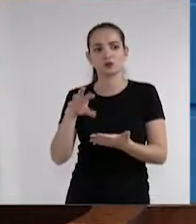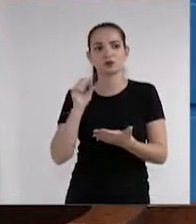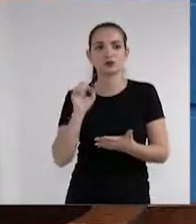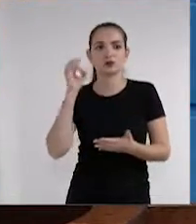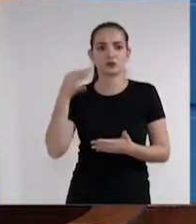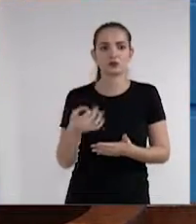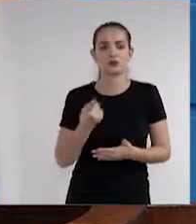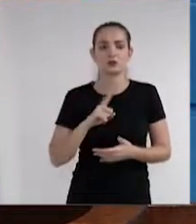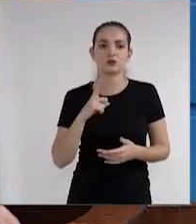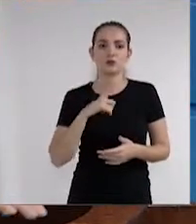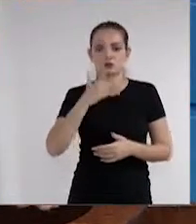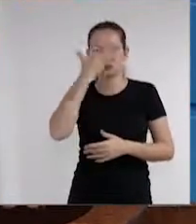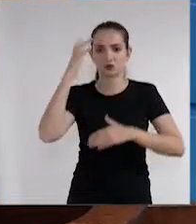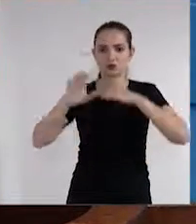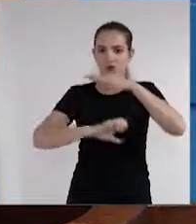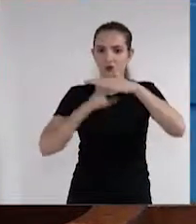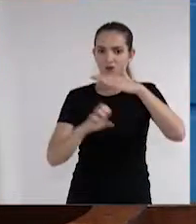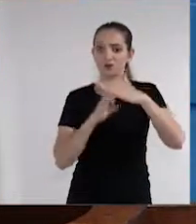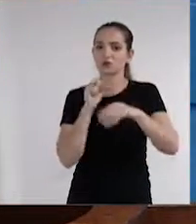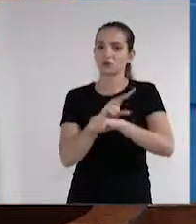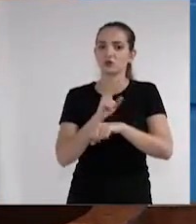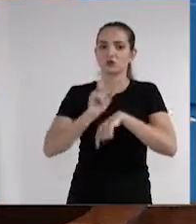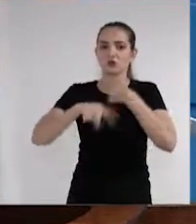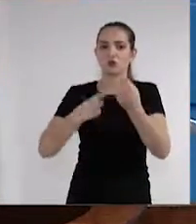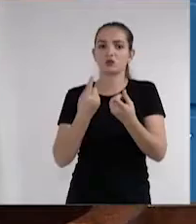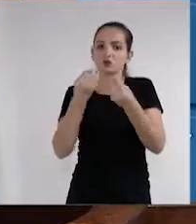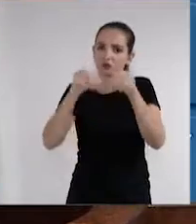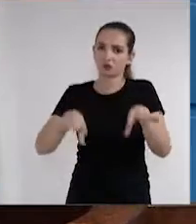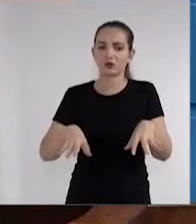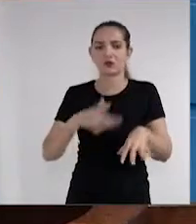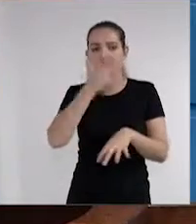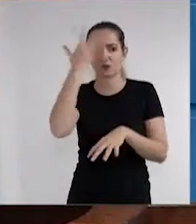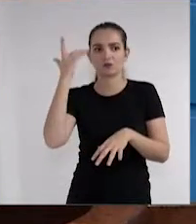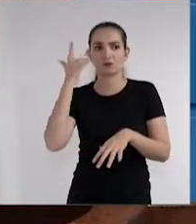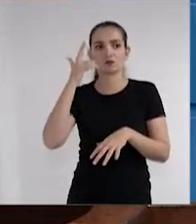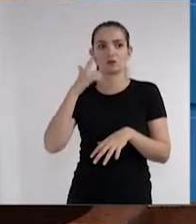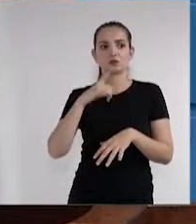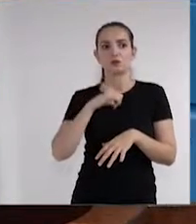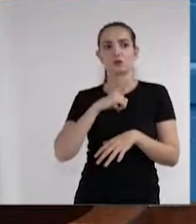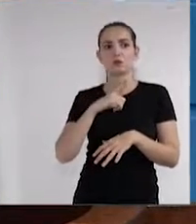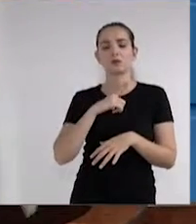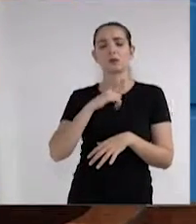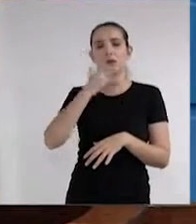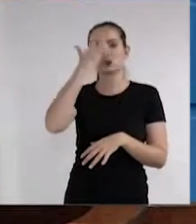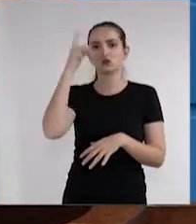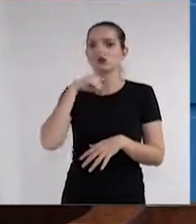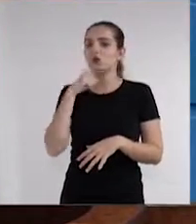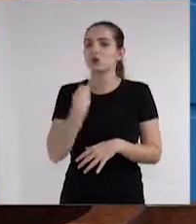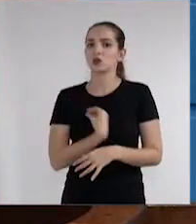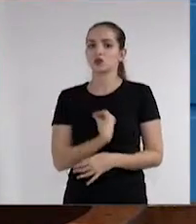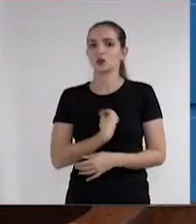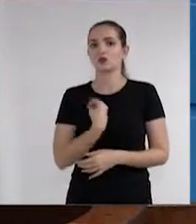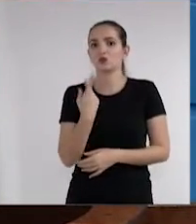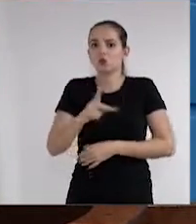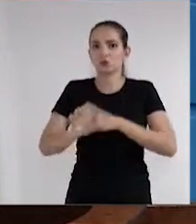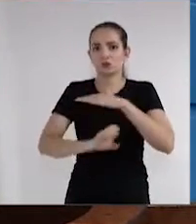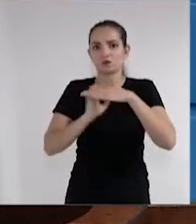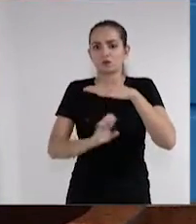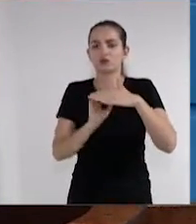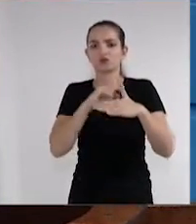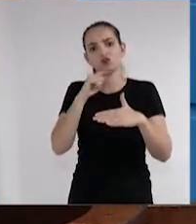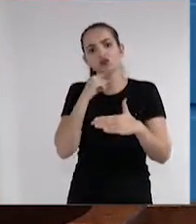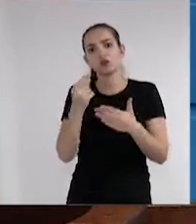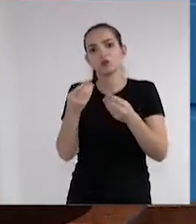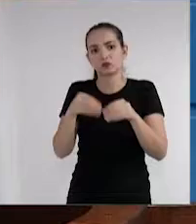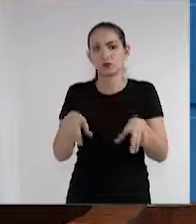certo. Tem empresário que tenta e fale, tem empresário que não consegue sobreviver com a sua empresa.